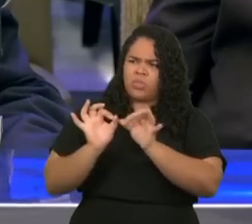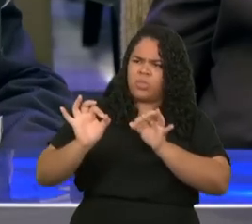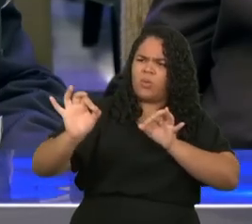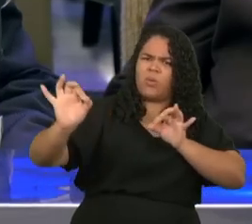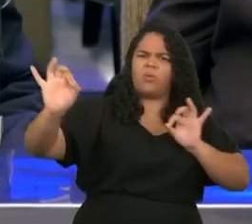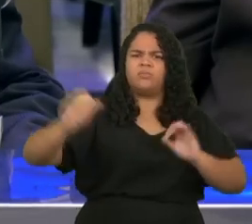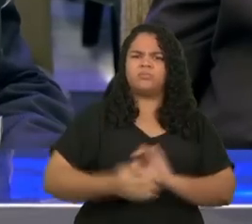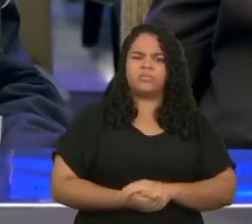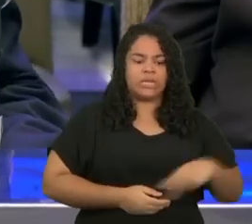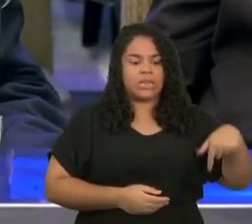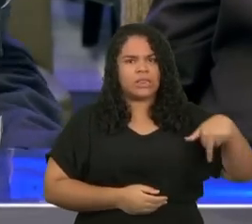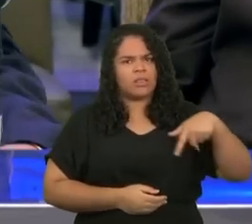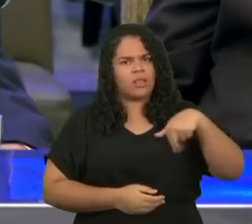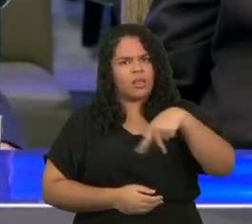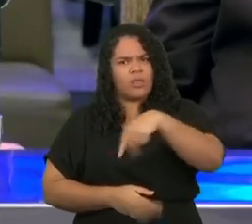a pé